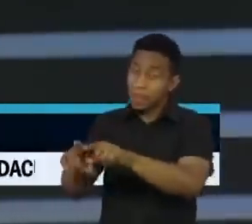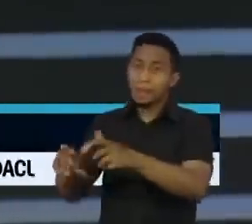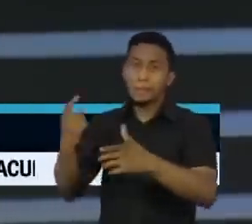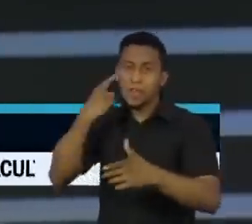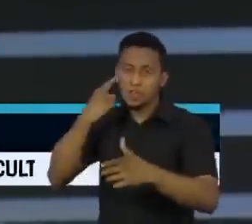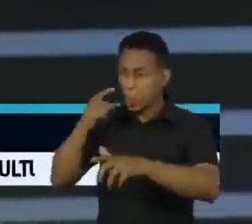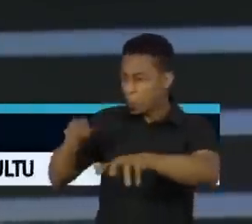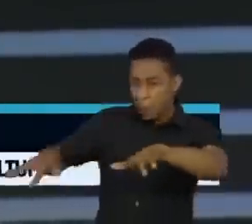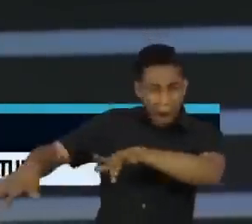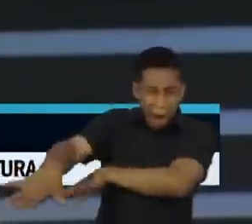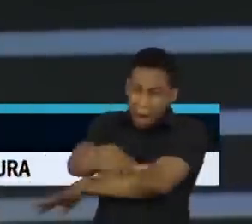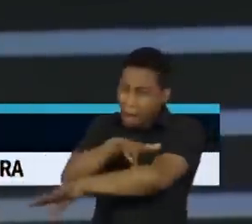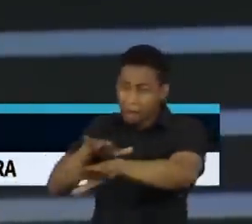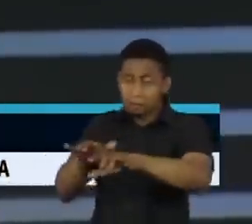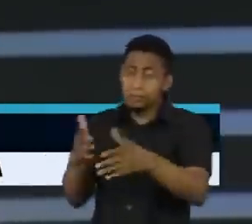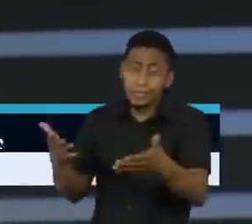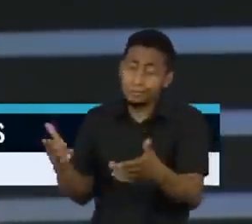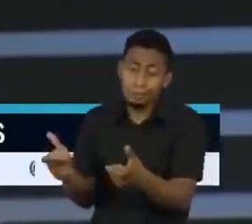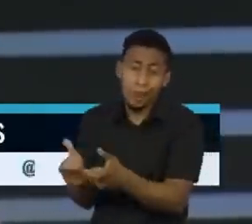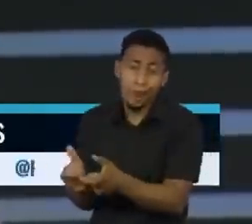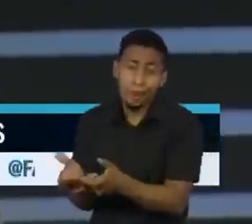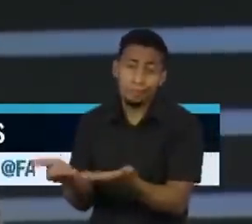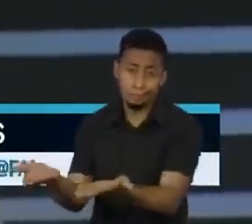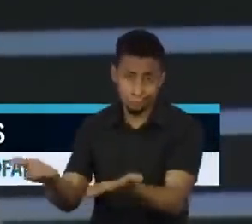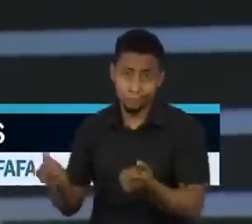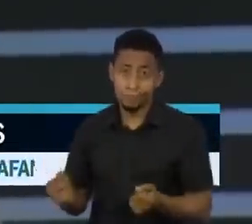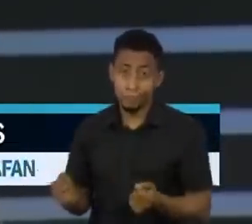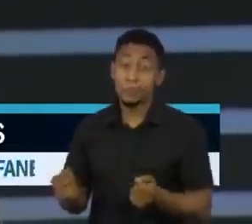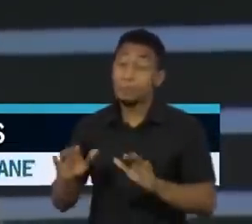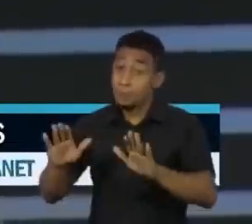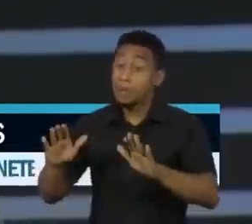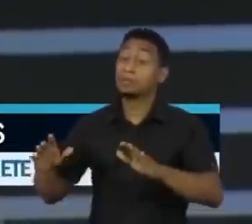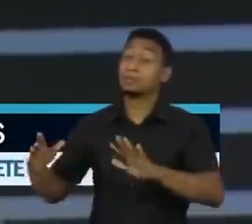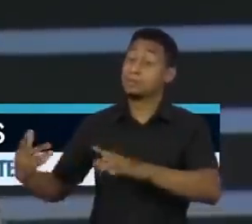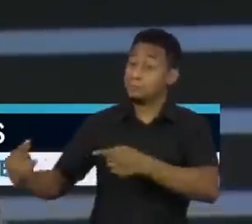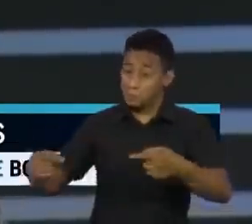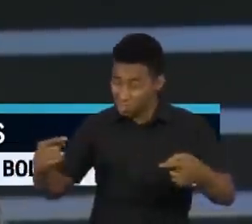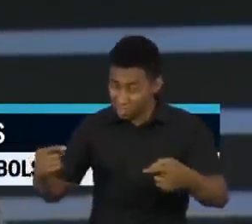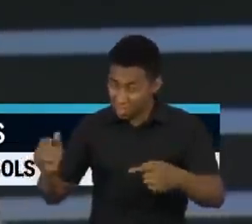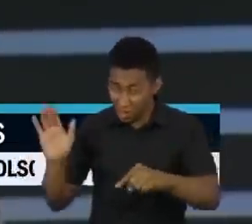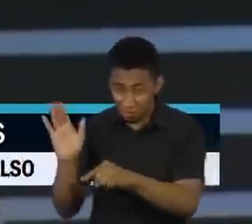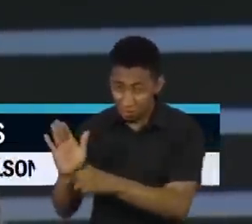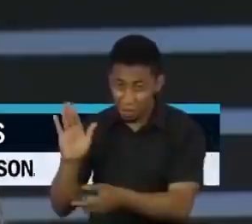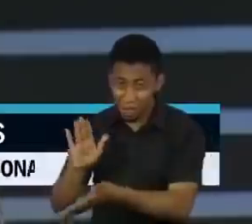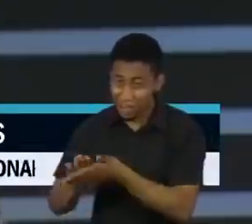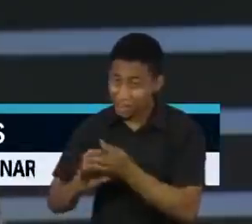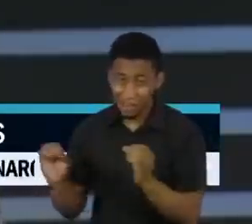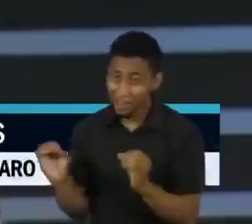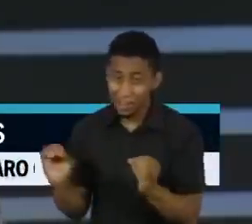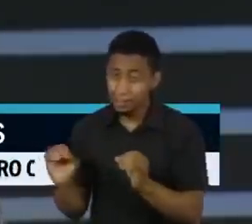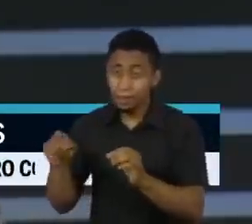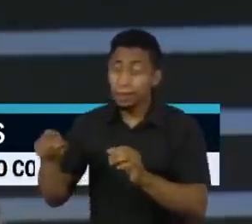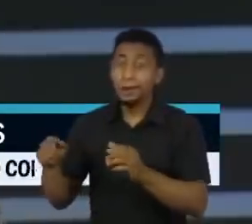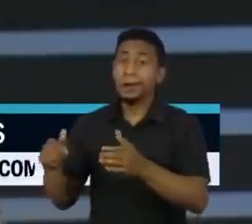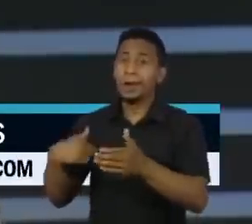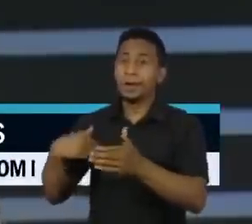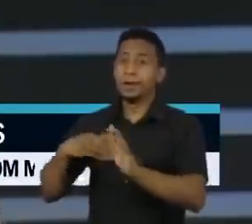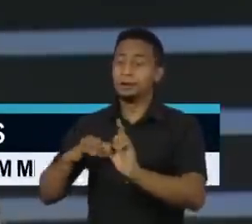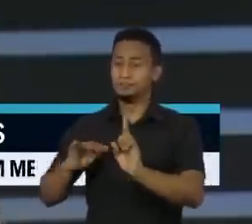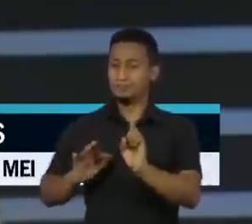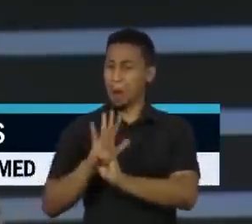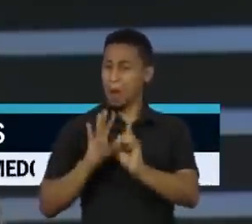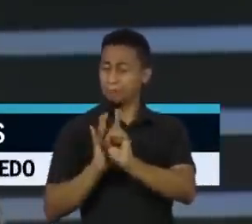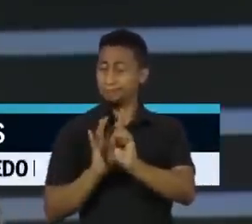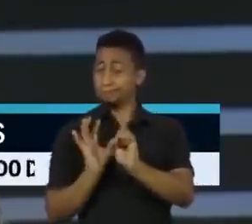toda a esplanada dos ministérios, não foi isso que ocorreu. Por outro lado, politicamente, ele não agregou nada, ao contrário, ele já tinha pouco, perdeu ainda